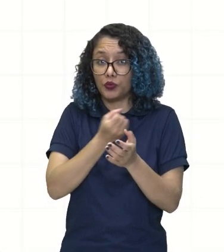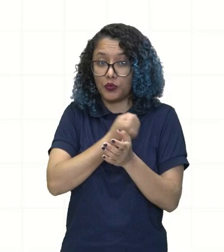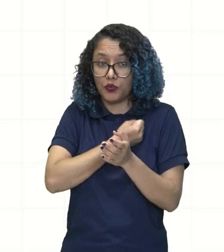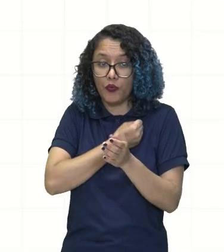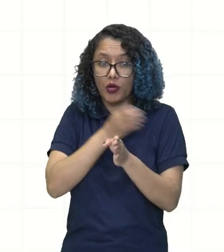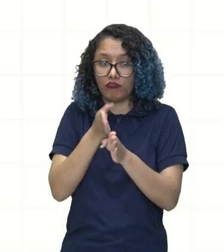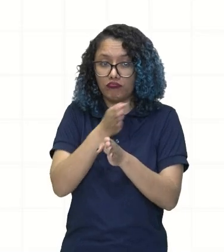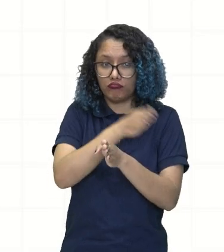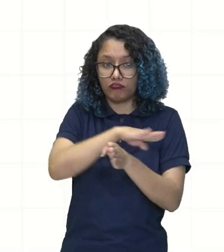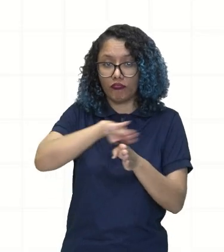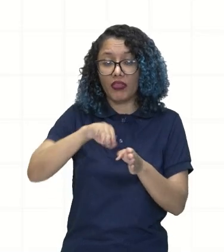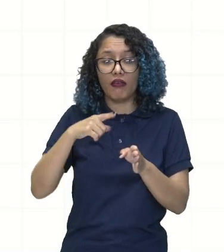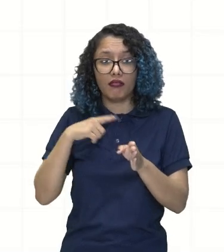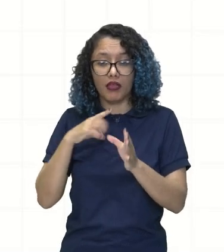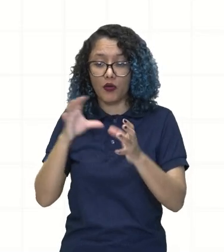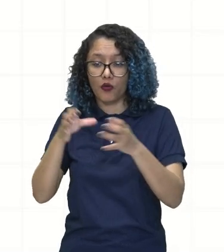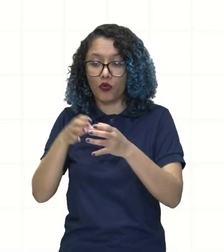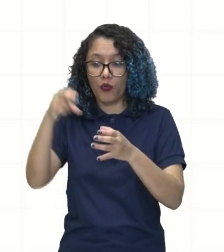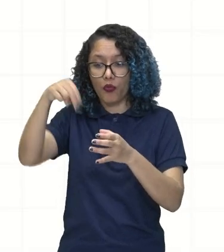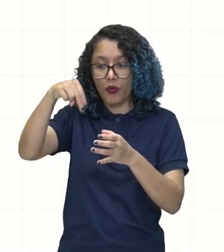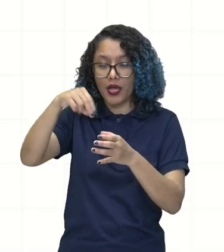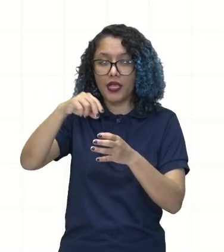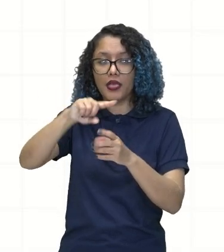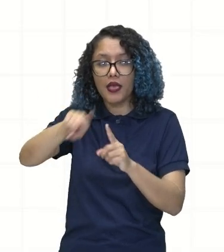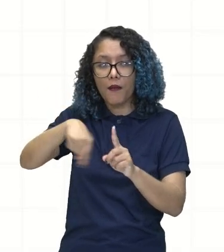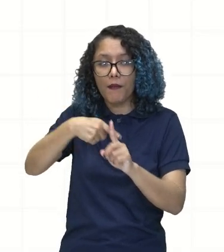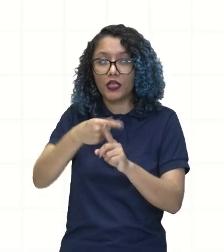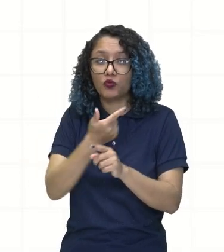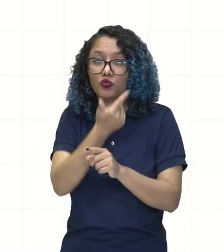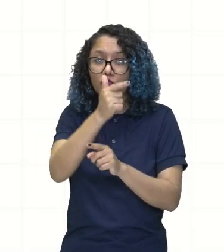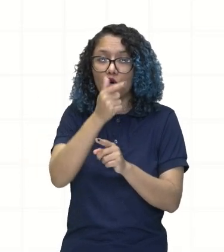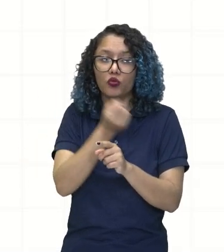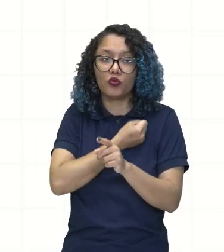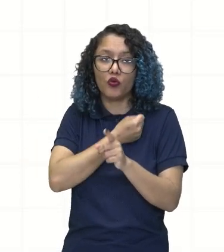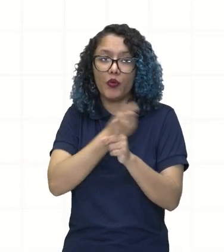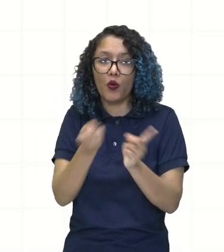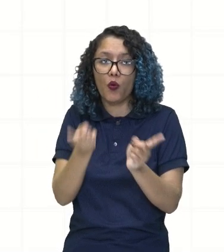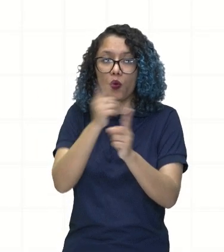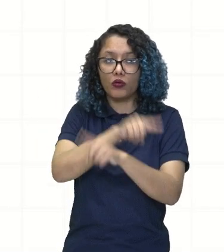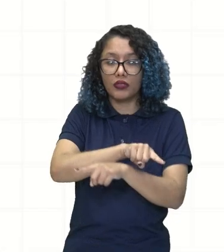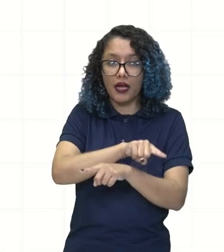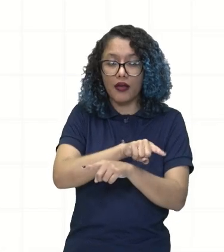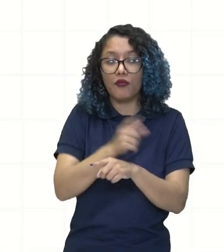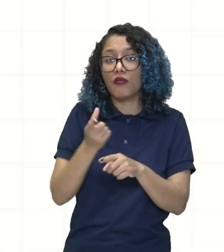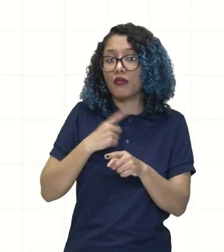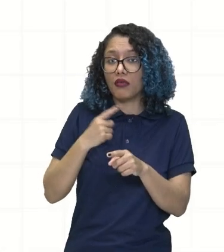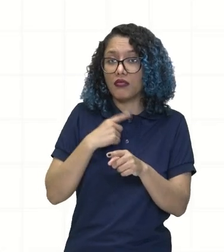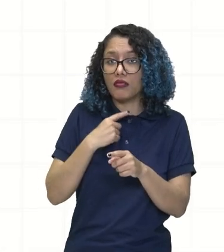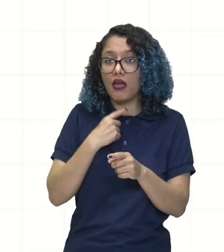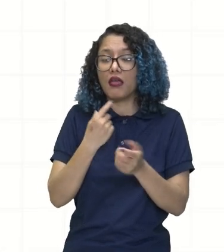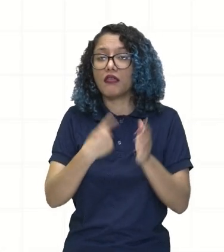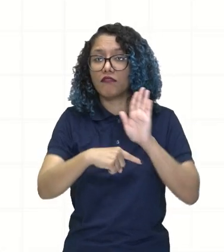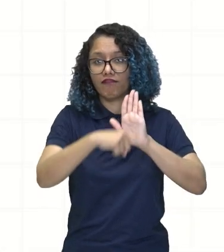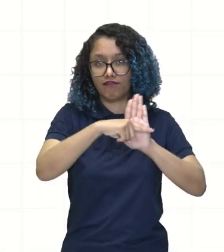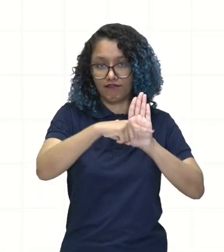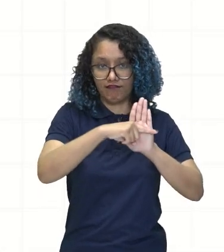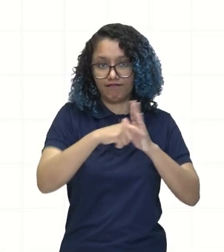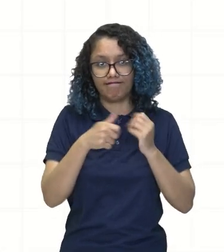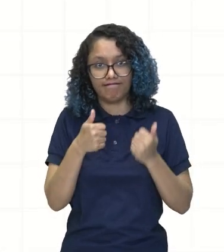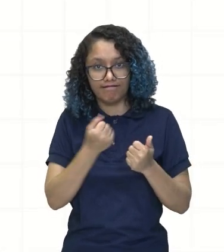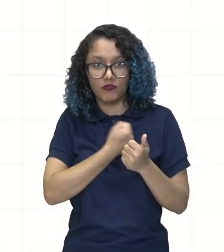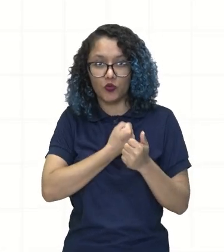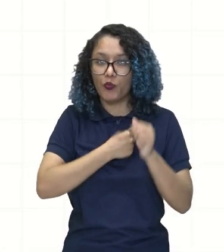os naturais mais os seus opostos, que são os números negativos,